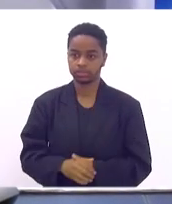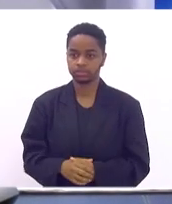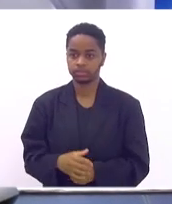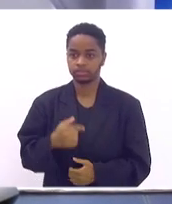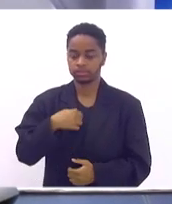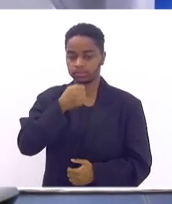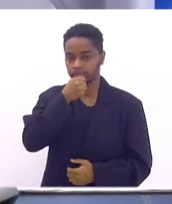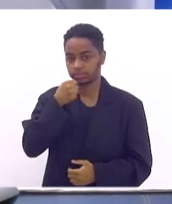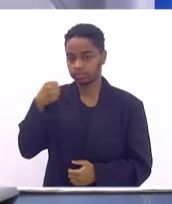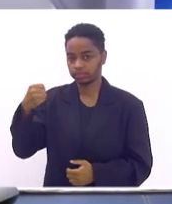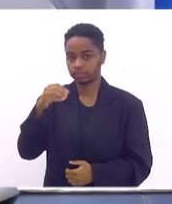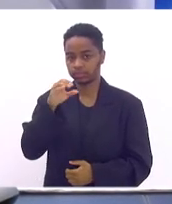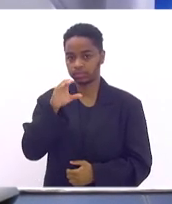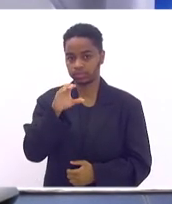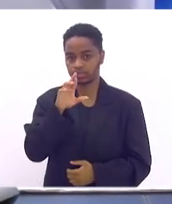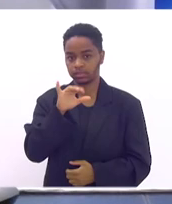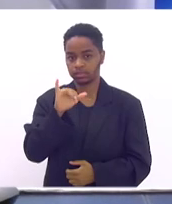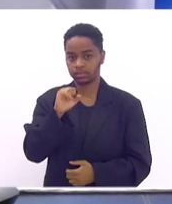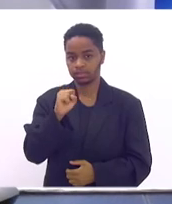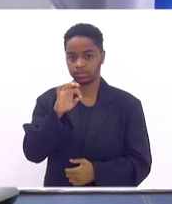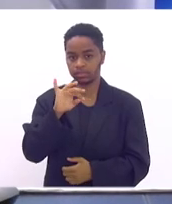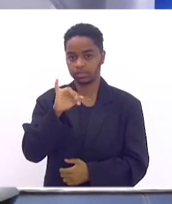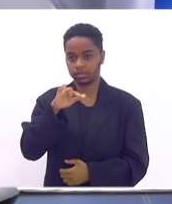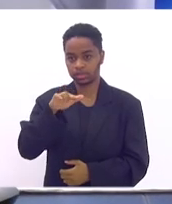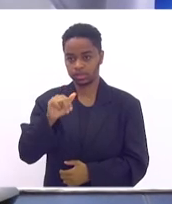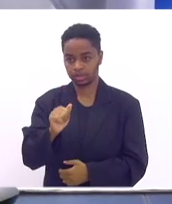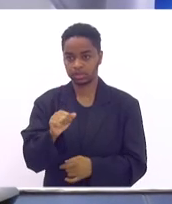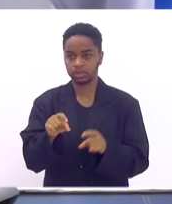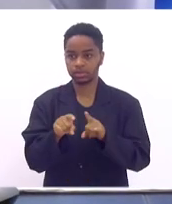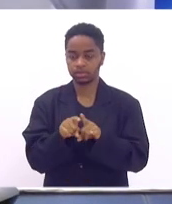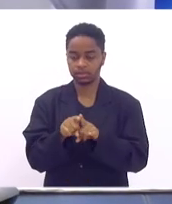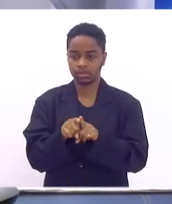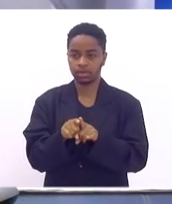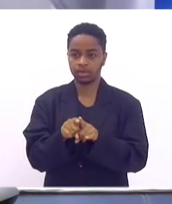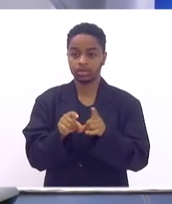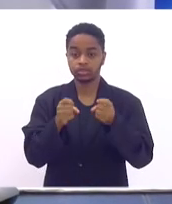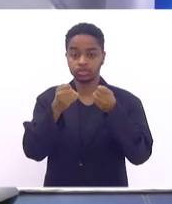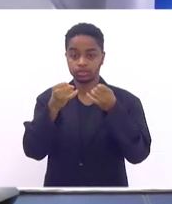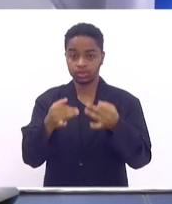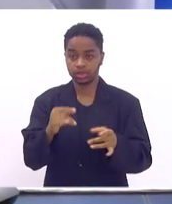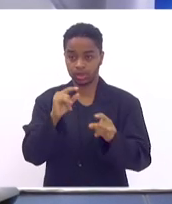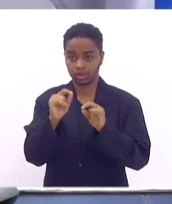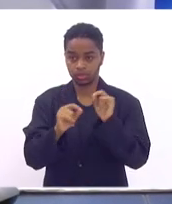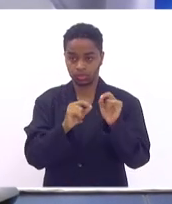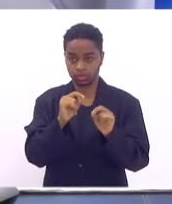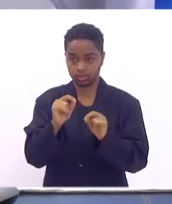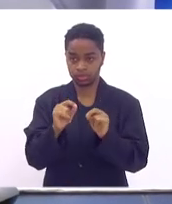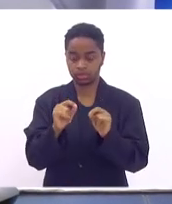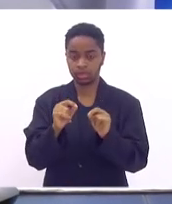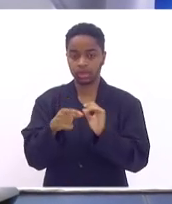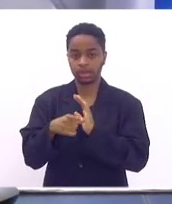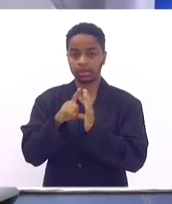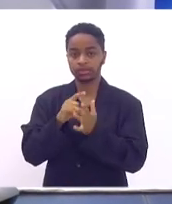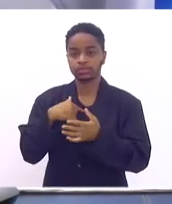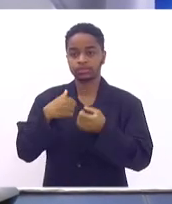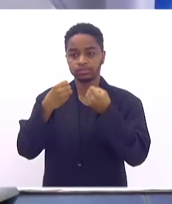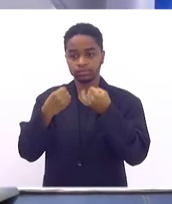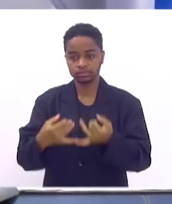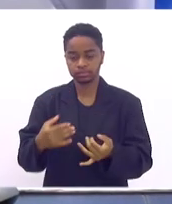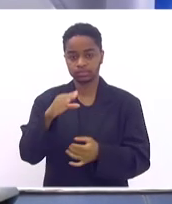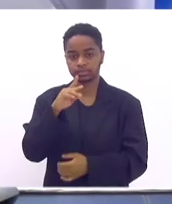Cristina Fernandes, né? E aí só fazer uma ponderação, doutora Cristina, que eu explicava que a CPI dos